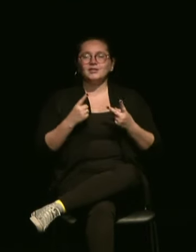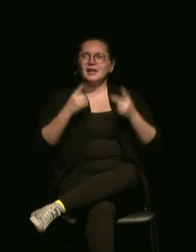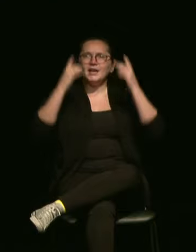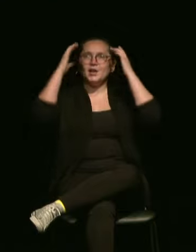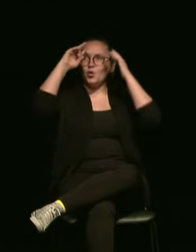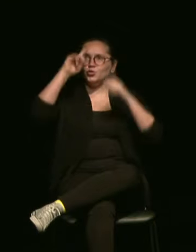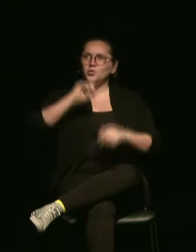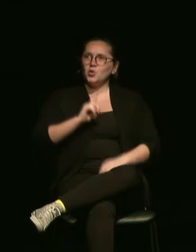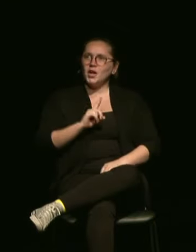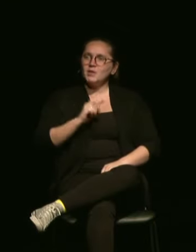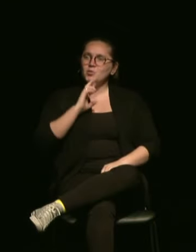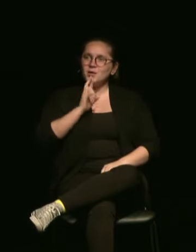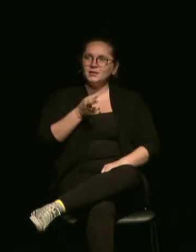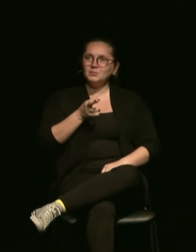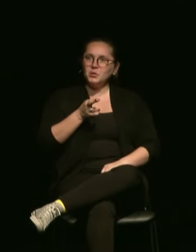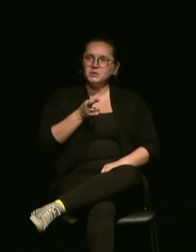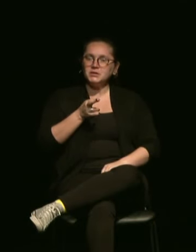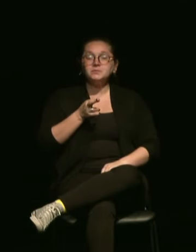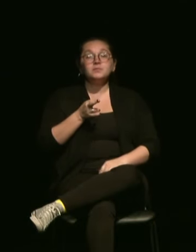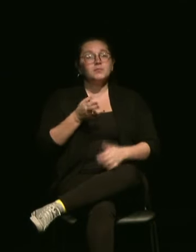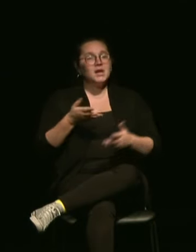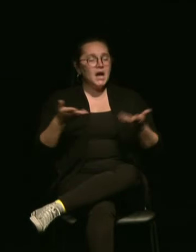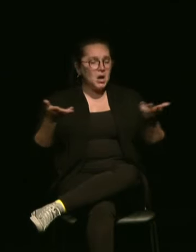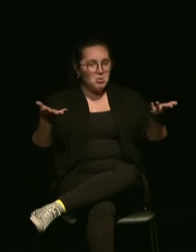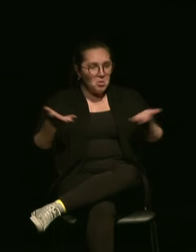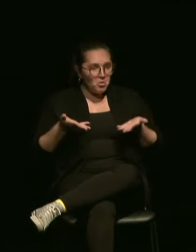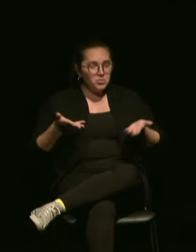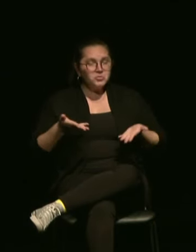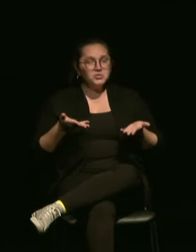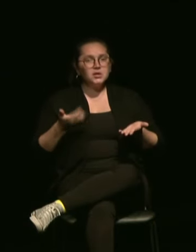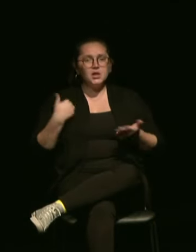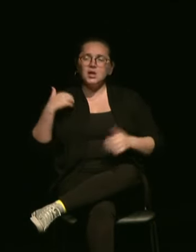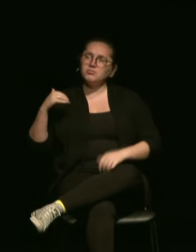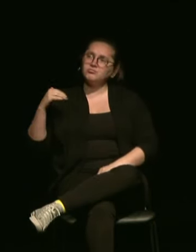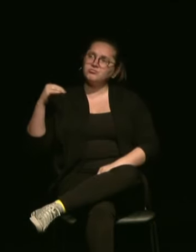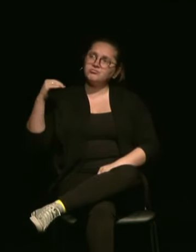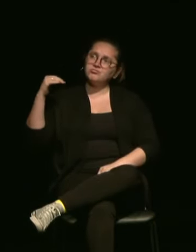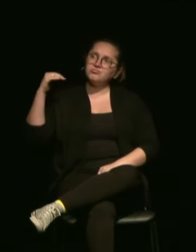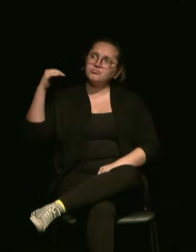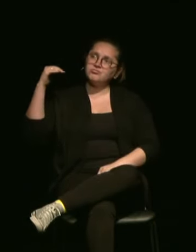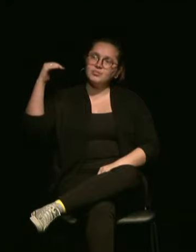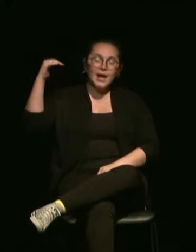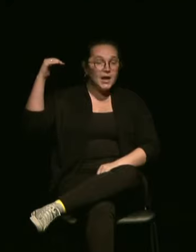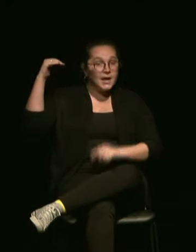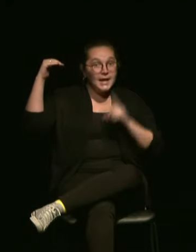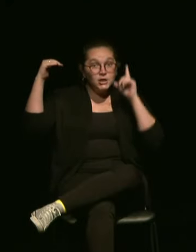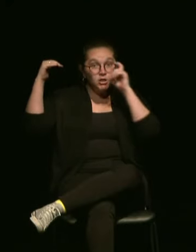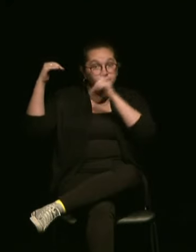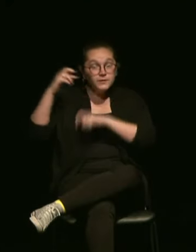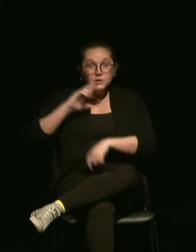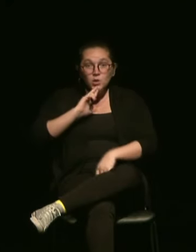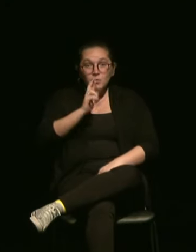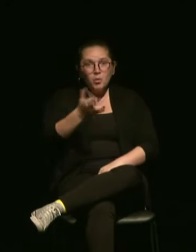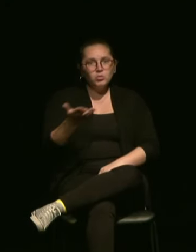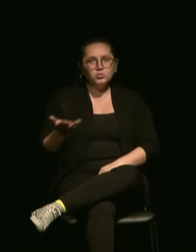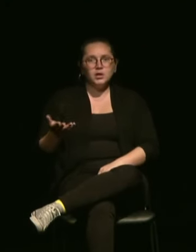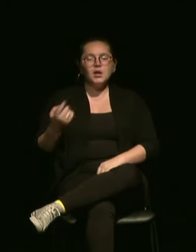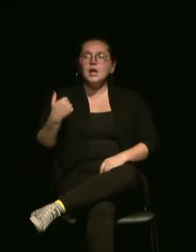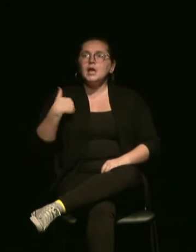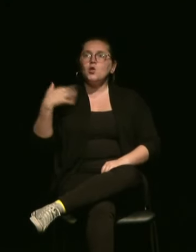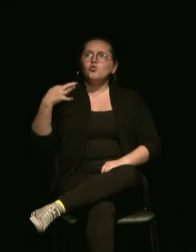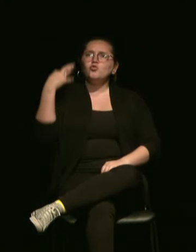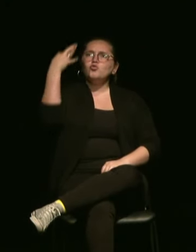lembro, na verdade, que eu falava, assim. E hoje, que eu já tô crescendo, assim, é muito difícil responder isso, né? O que você quer